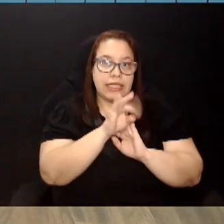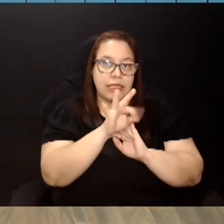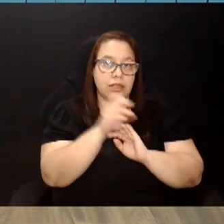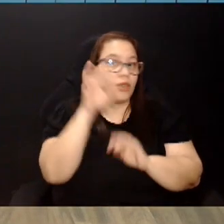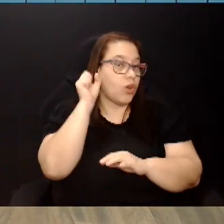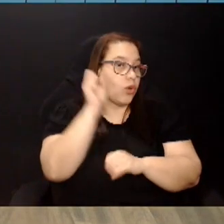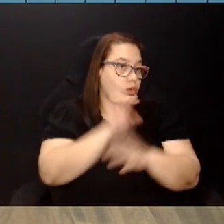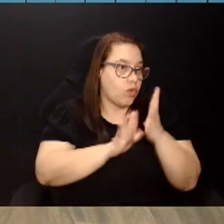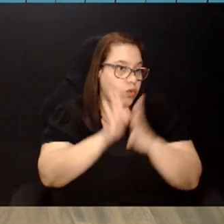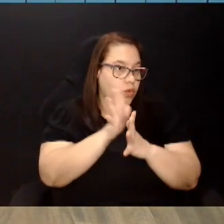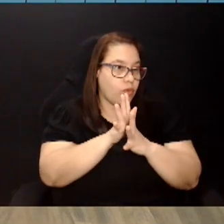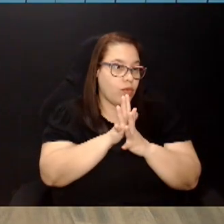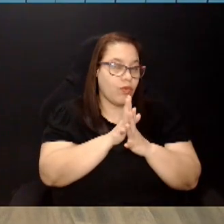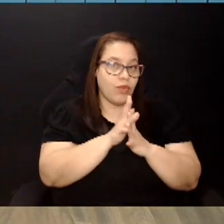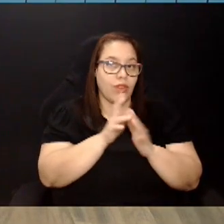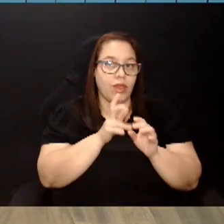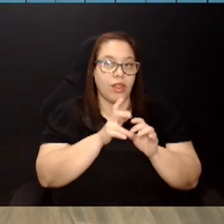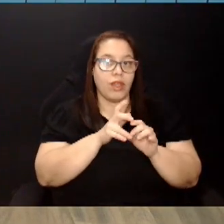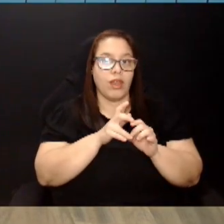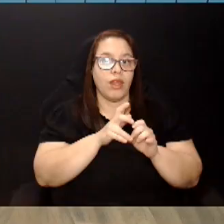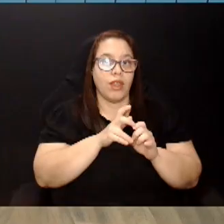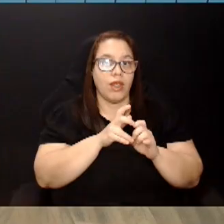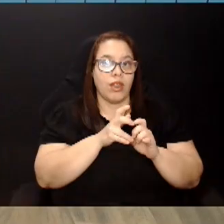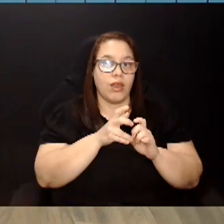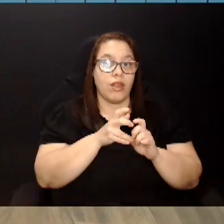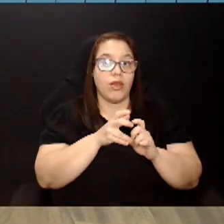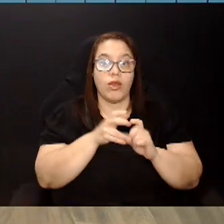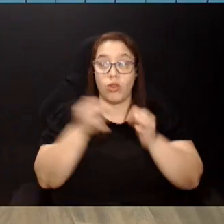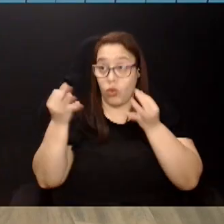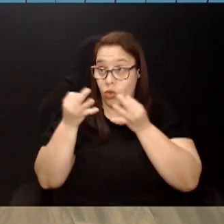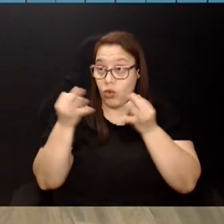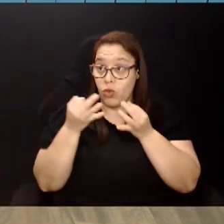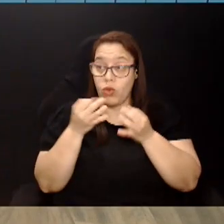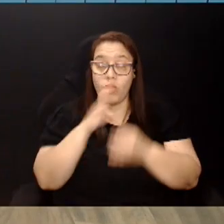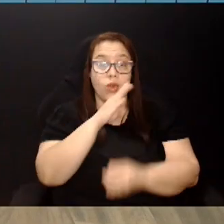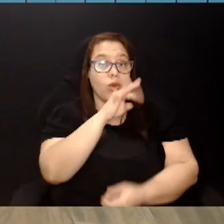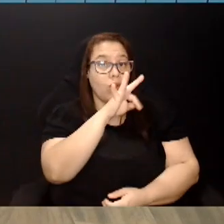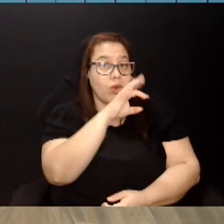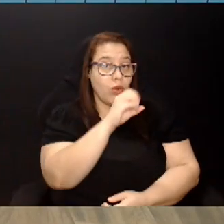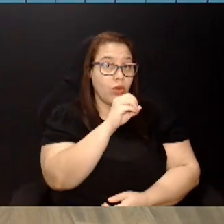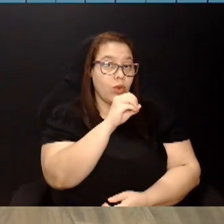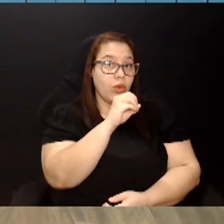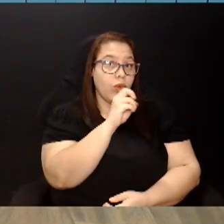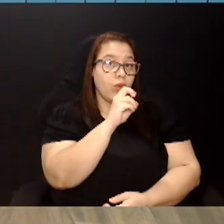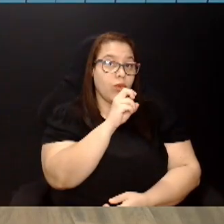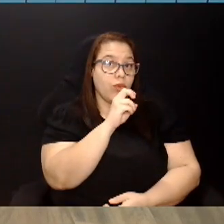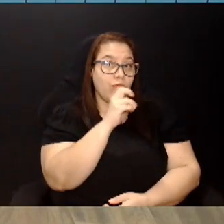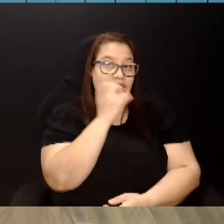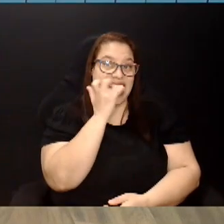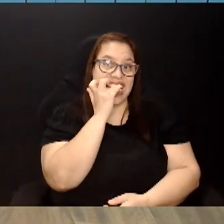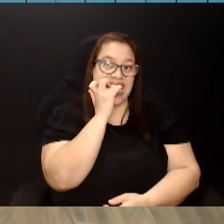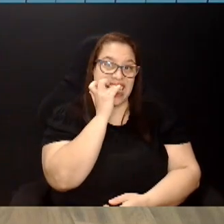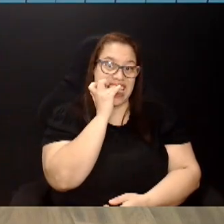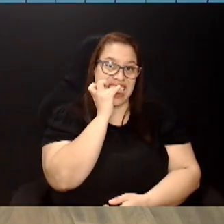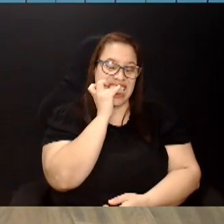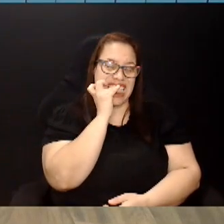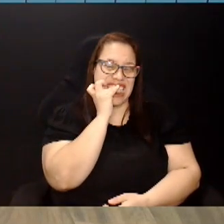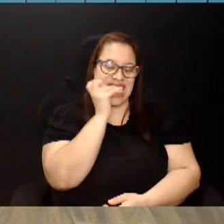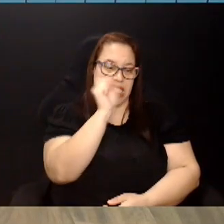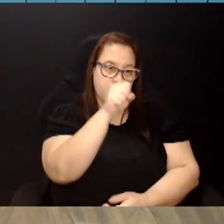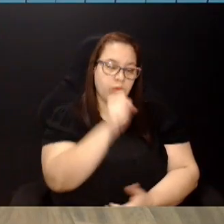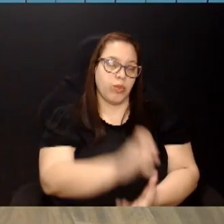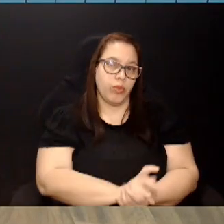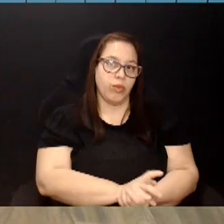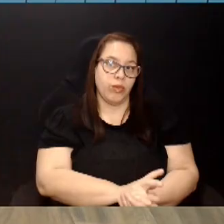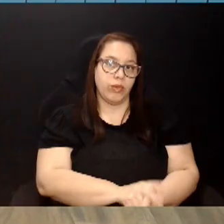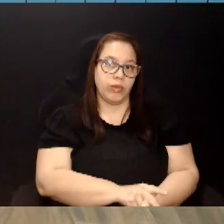tentar arrumar a imagem aqui no horizontal. Estou te ouvindo perfeitamente. Tá. Beto, sobre então, a pergunta da inteligência artificial. Isso, exatamente, sobre essa questão